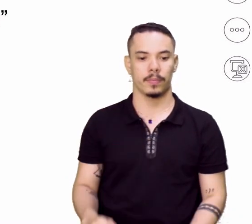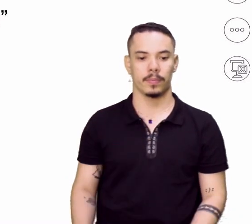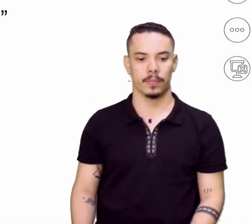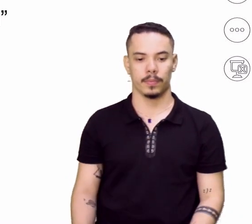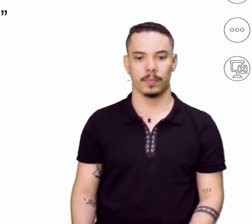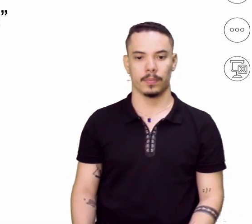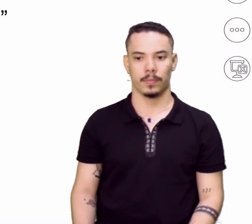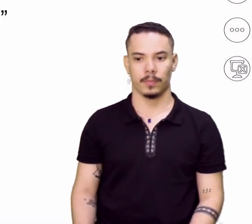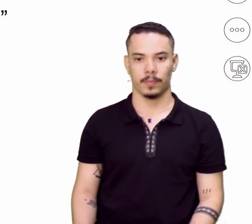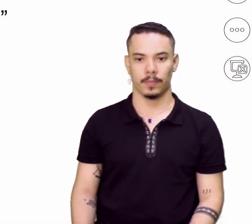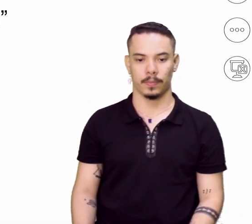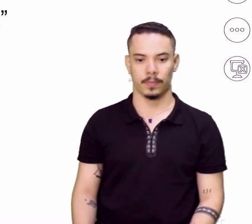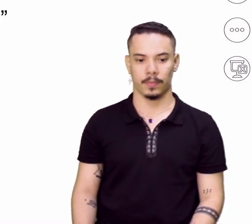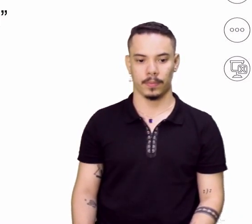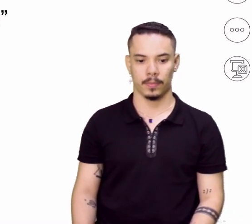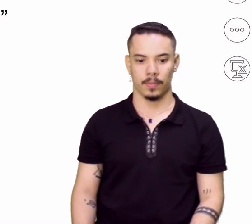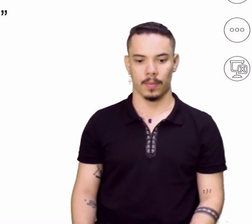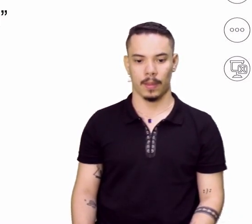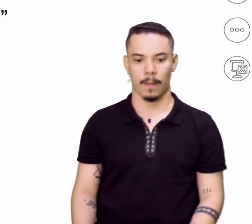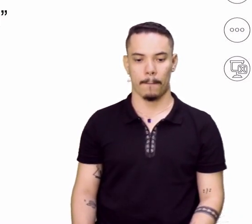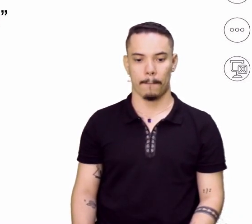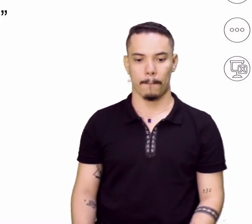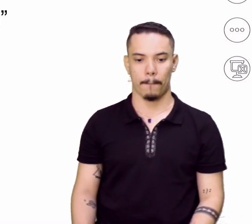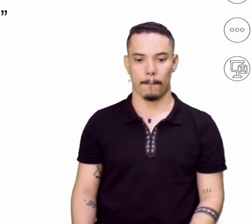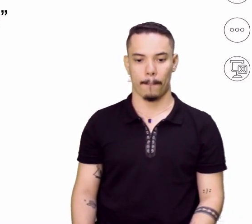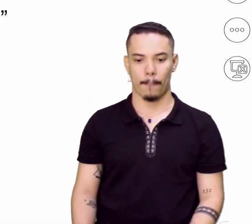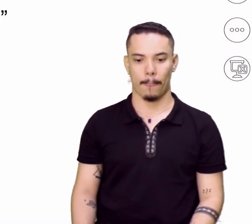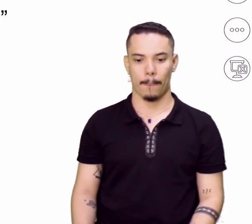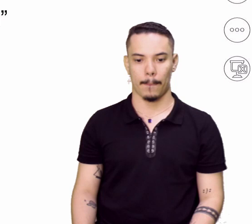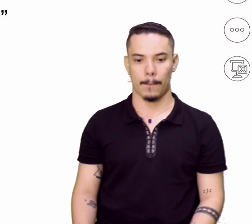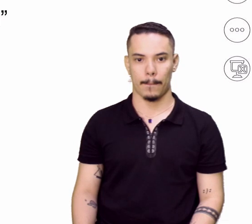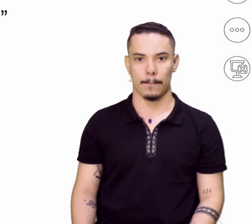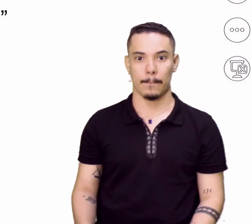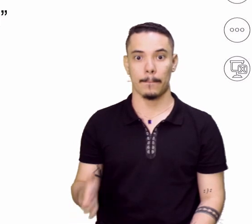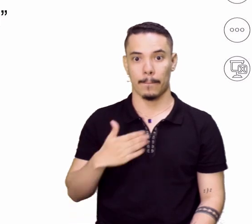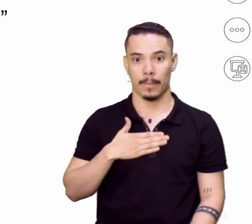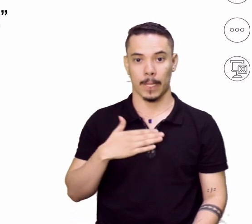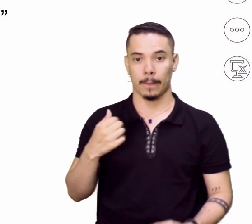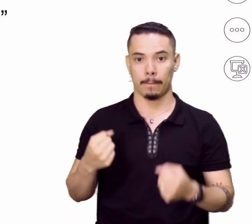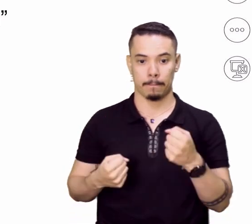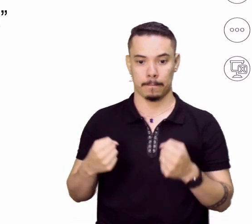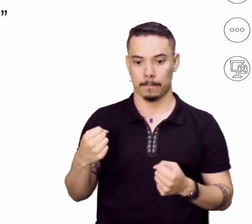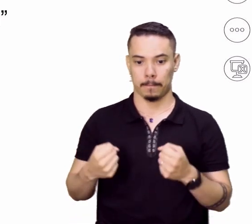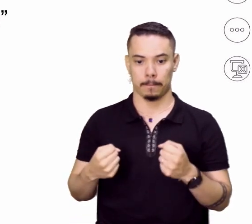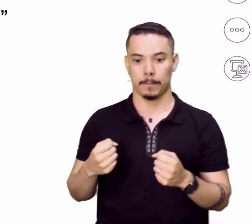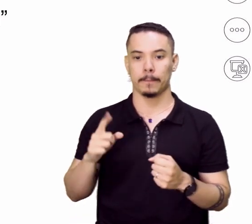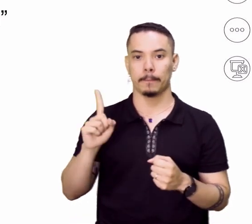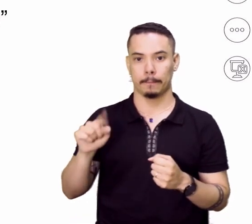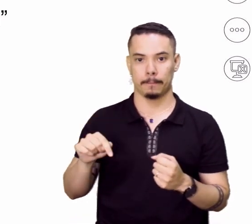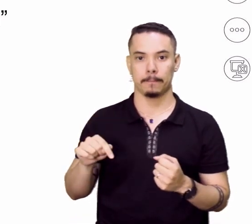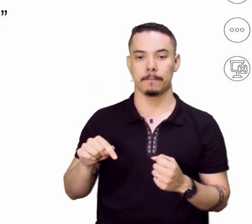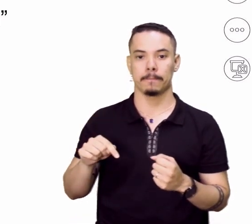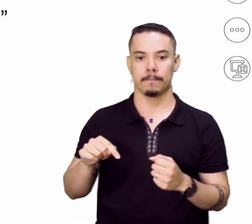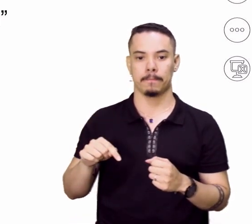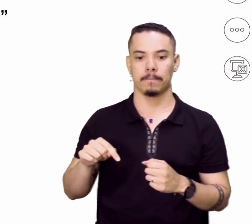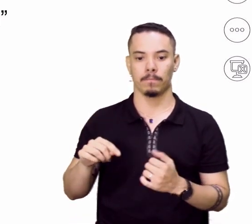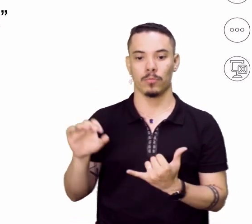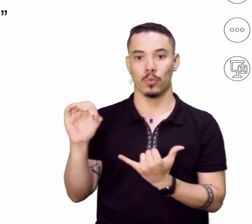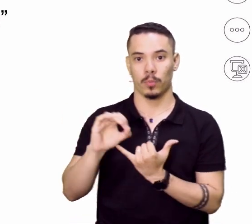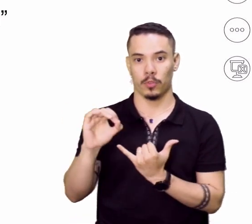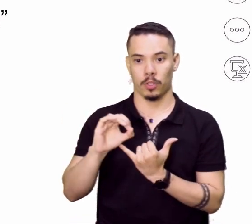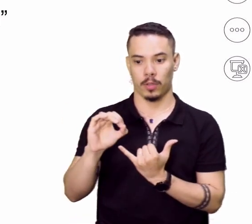sujeito. Bought my car vai ser o objeto da